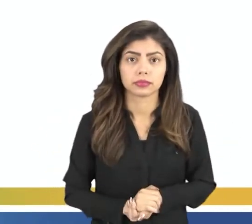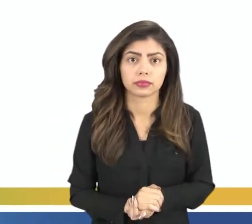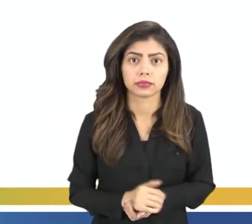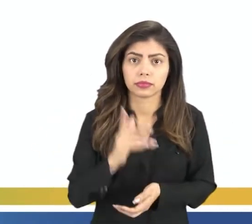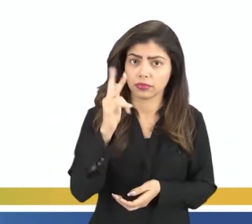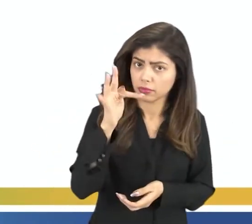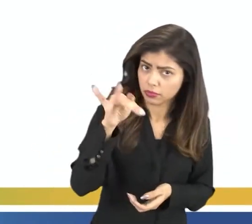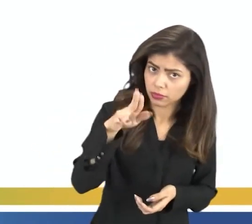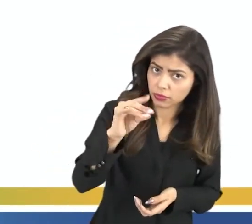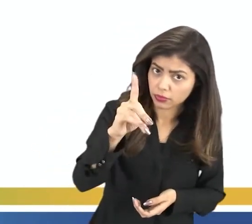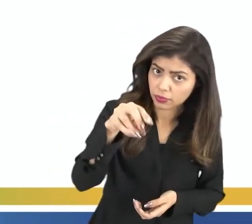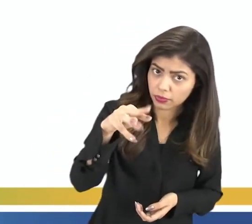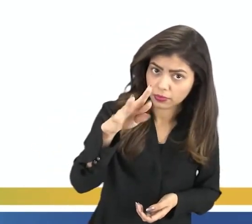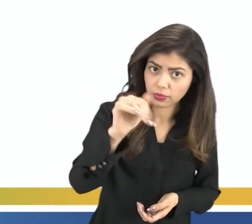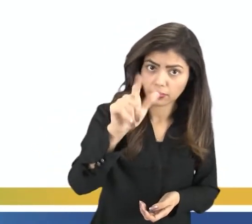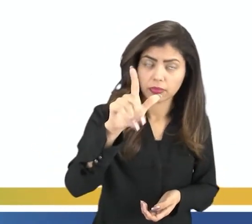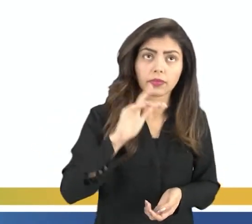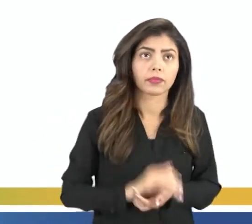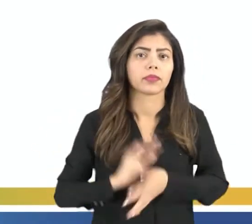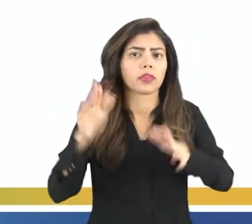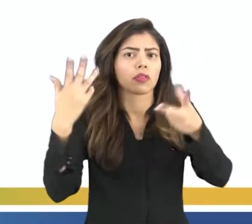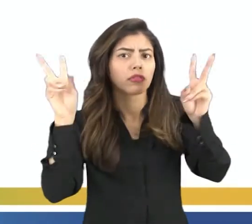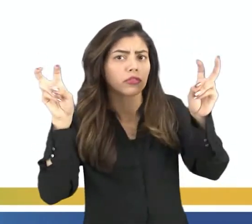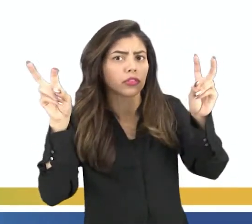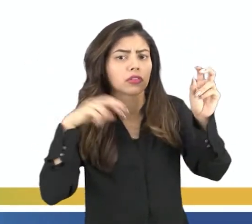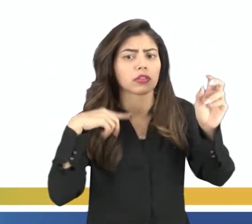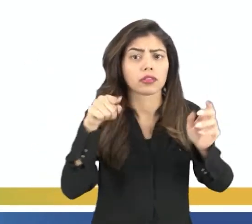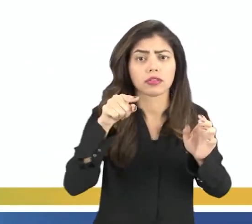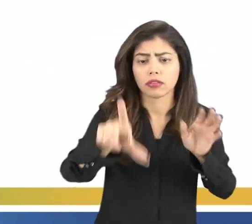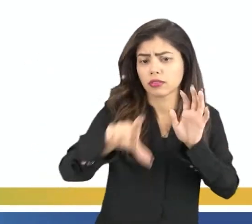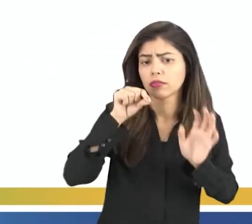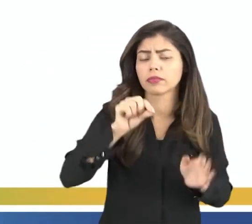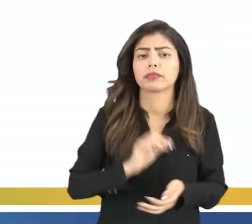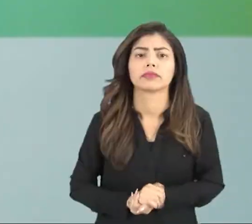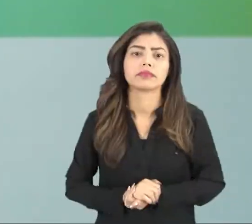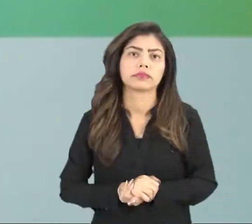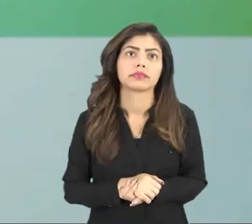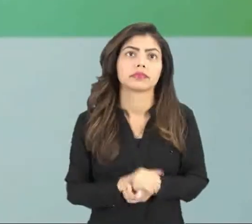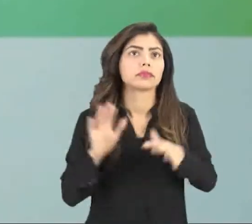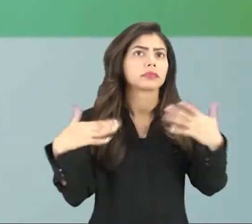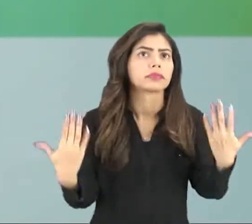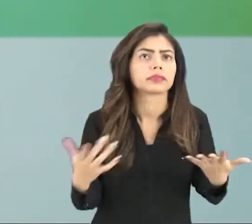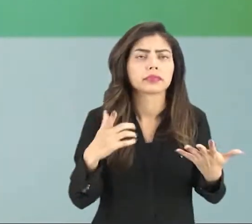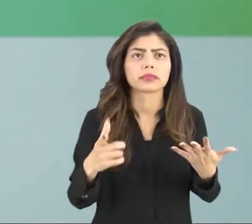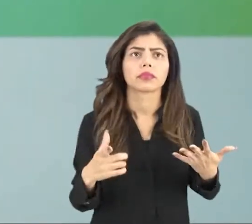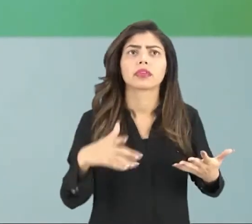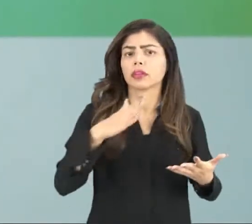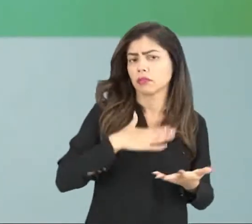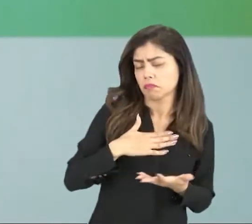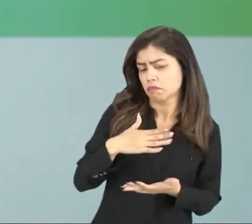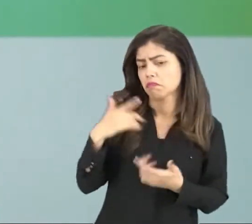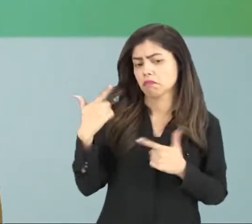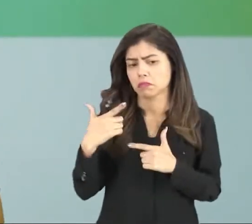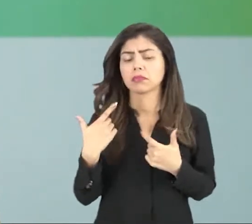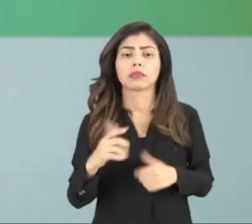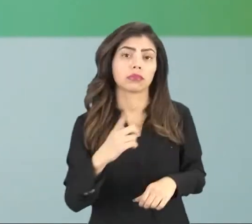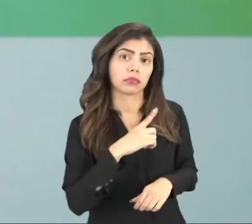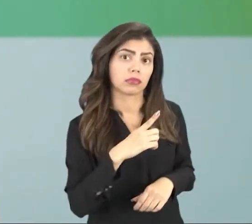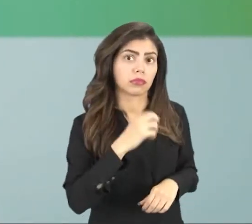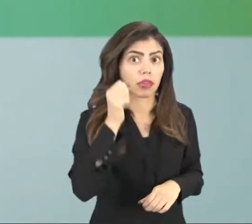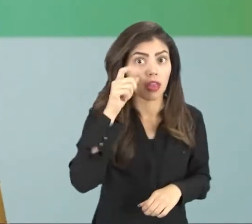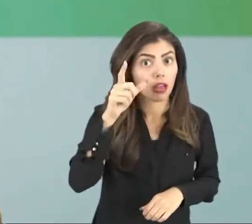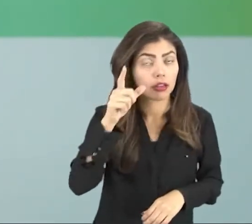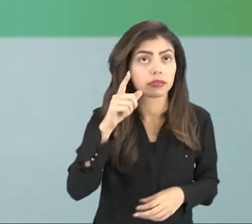fundamental, qual título? Qual título que você vai escolher? Que título? O título tem que chamar a atenção,